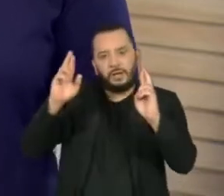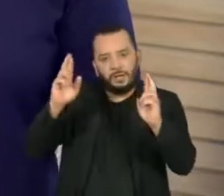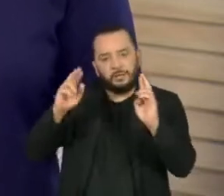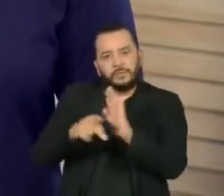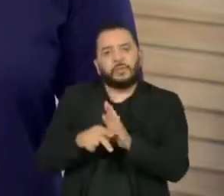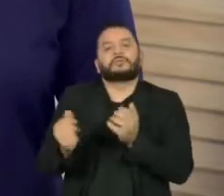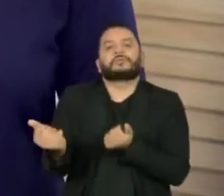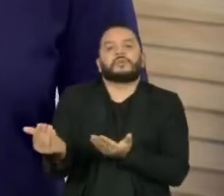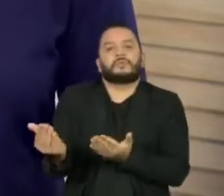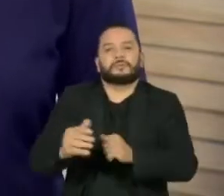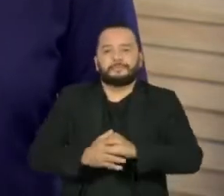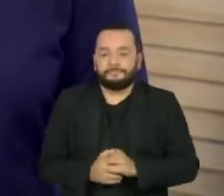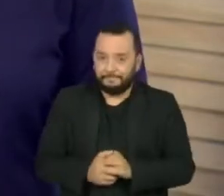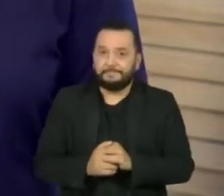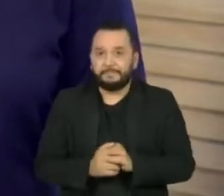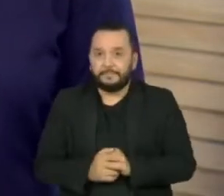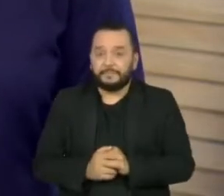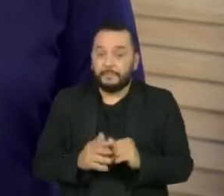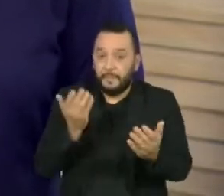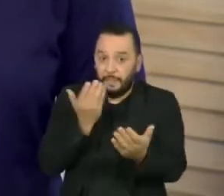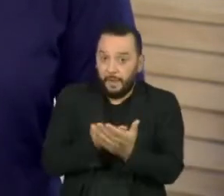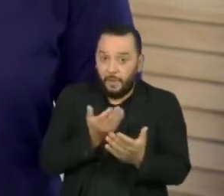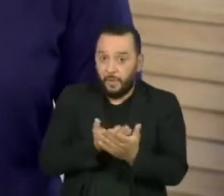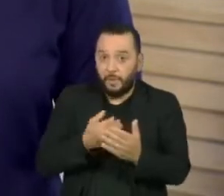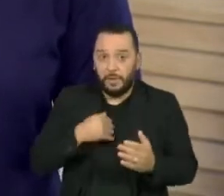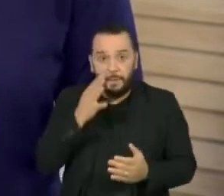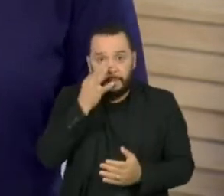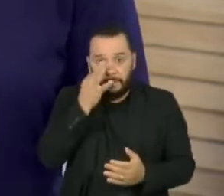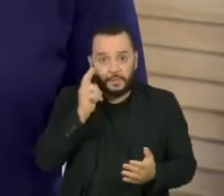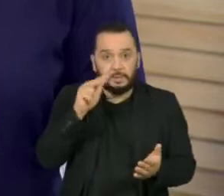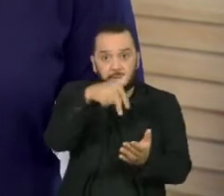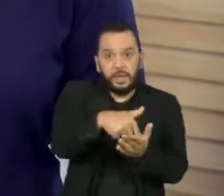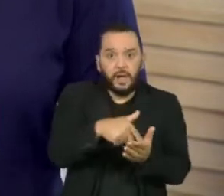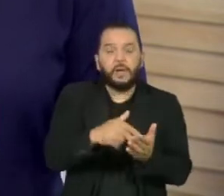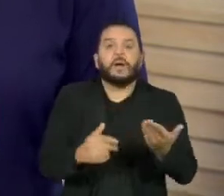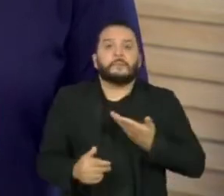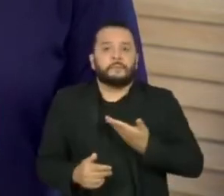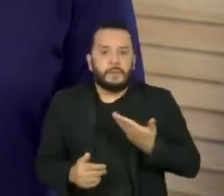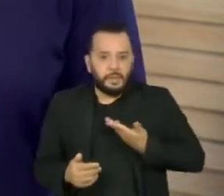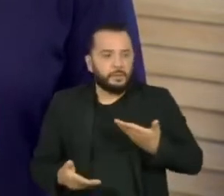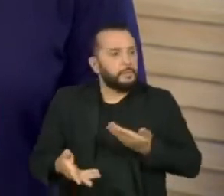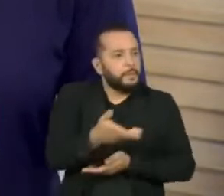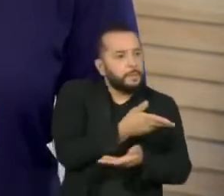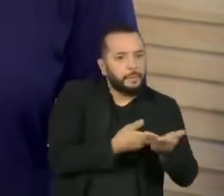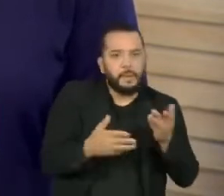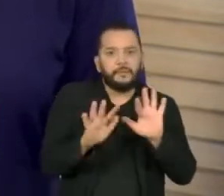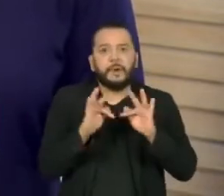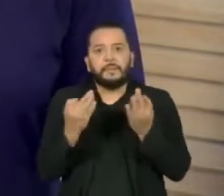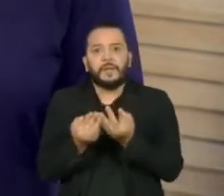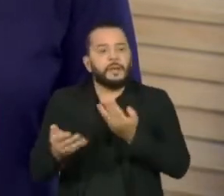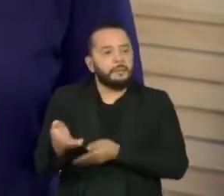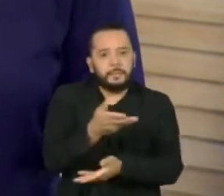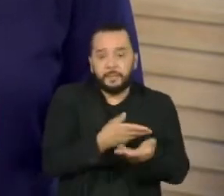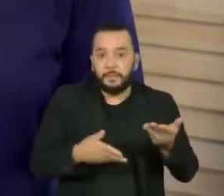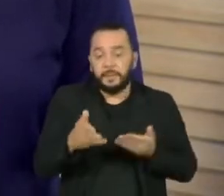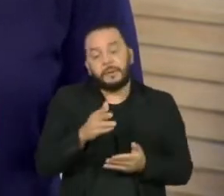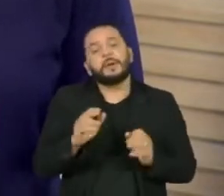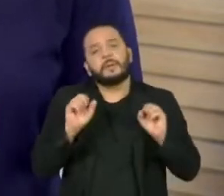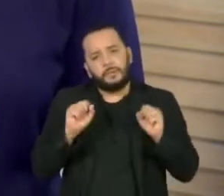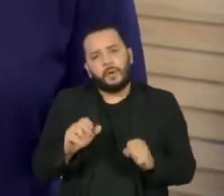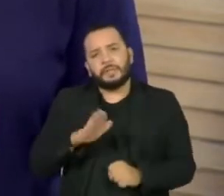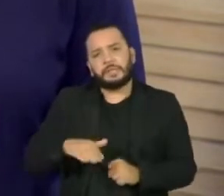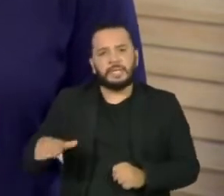A retomada das aulas presenciais e a volta do convívio com amigos e familiares pode representar um fator de estresse